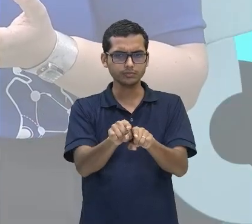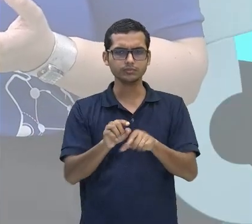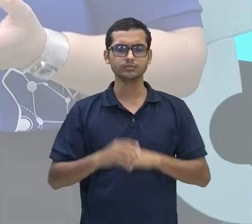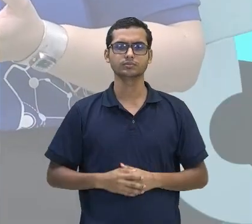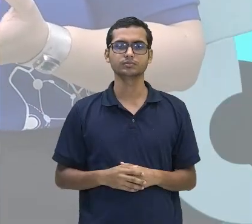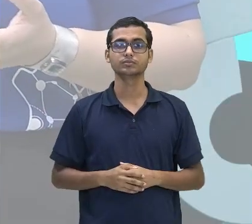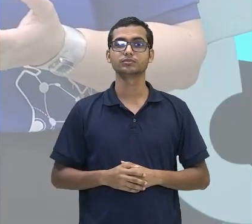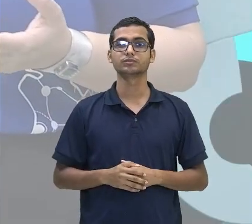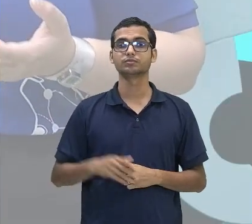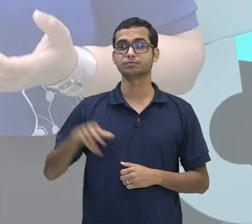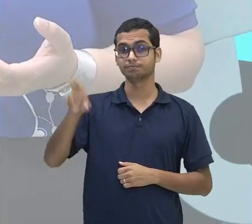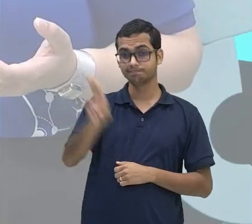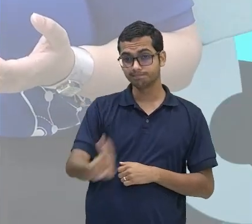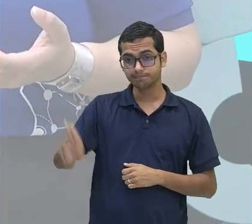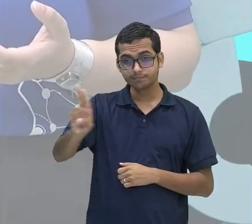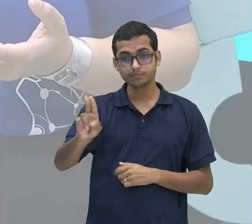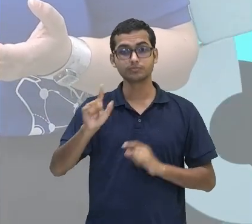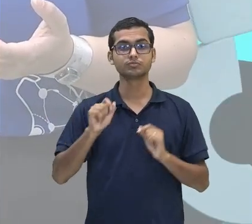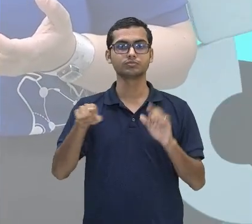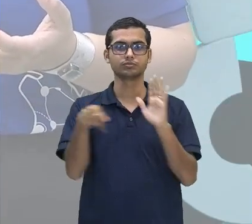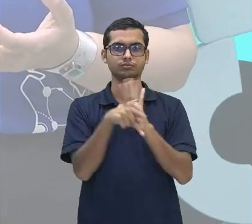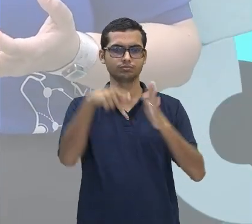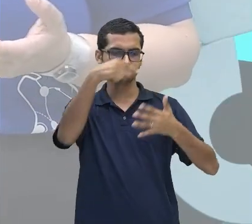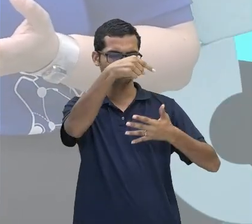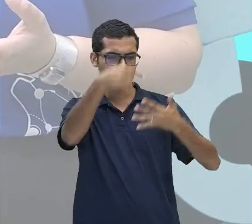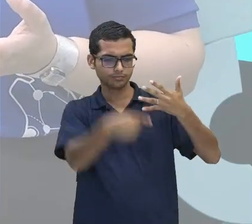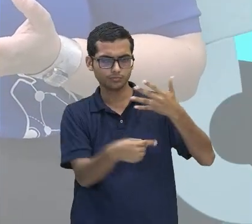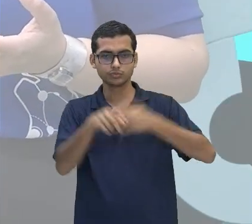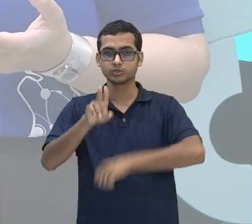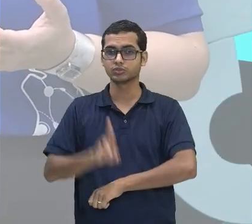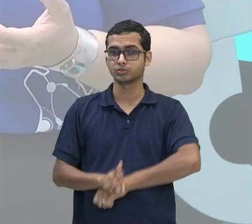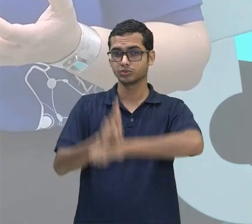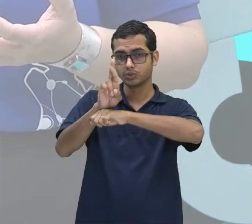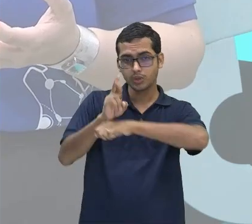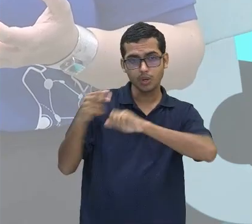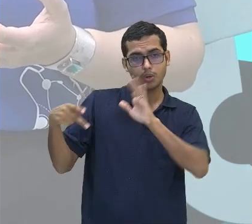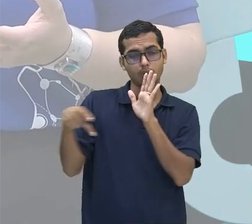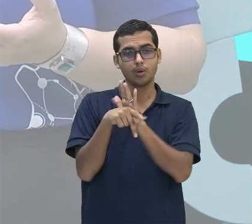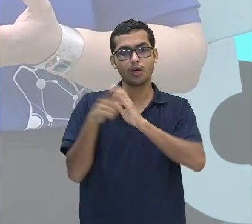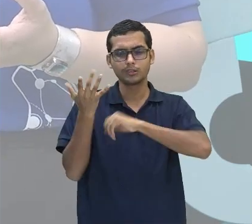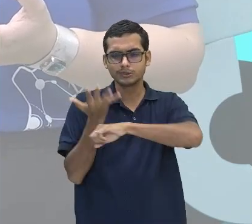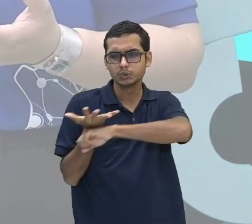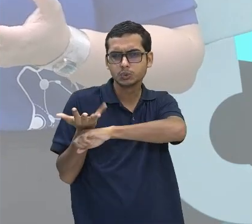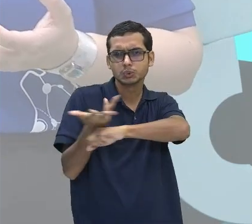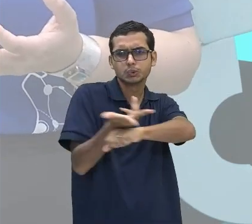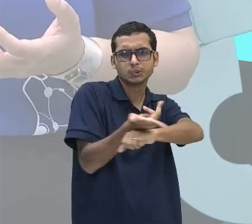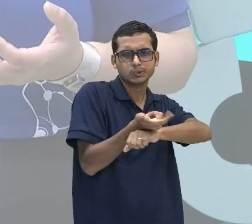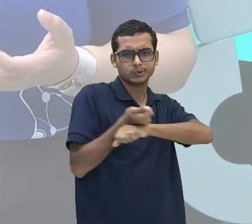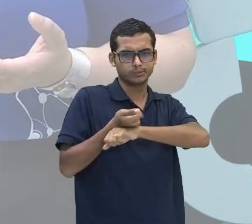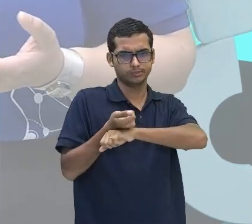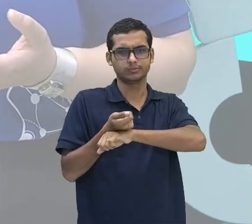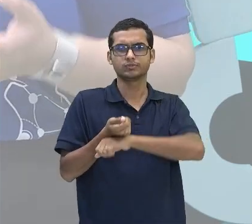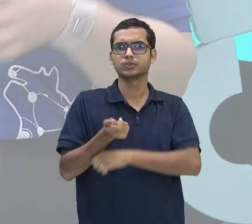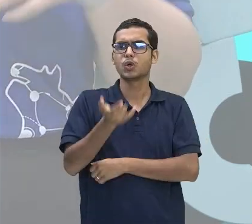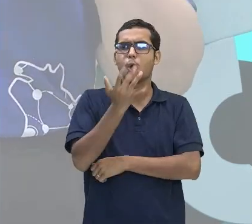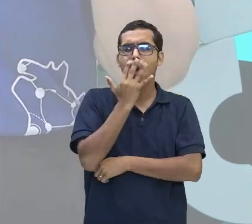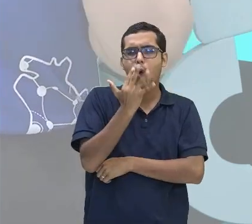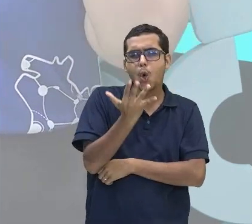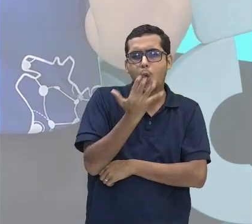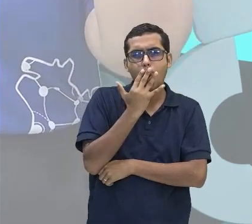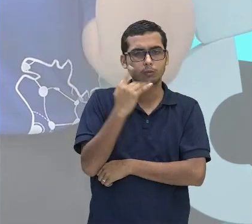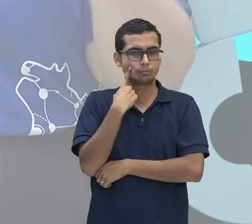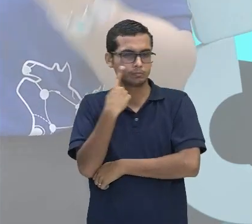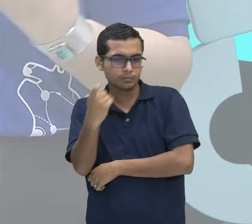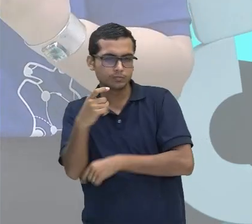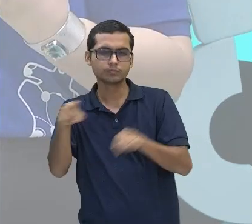fazer uso de elementos, de recursos persuasivos, que vão aí desde cores